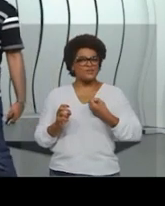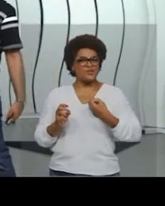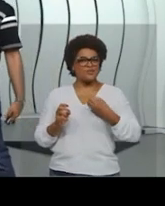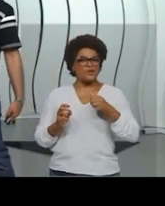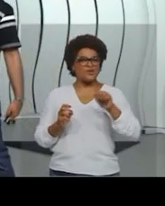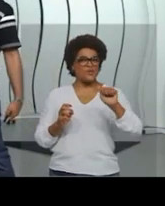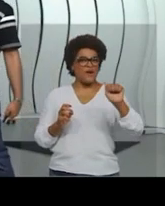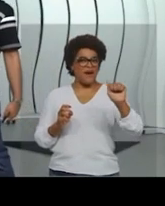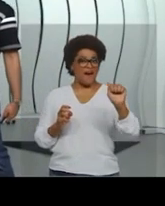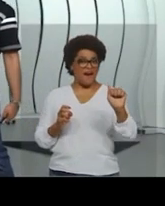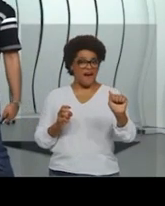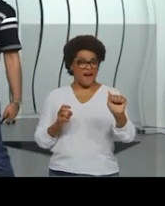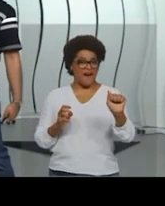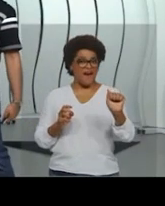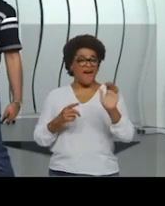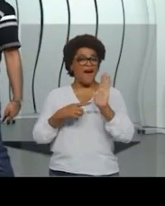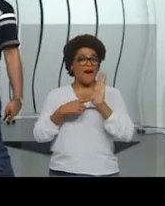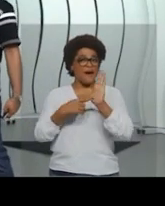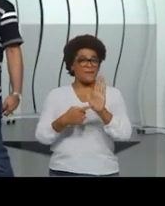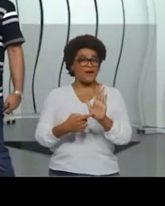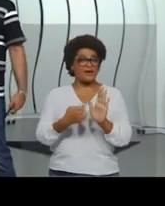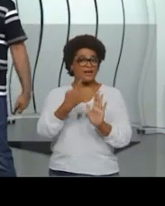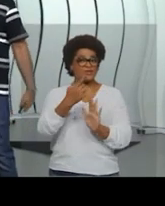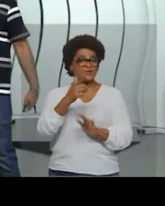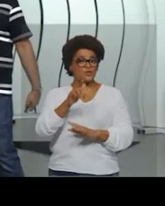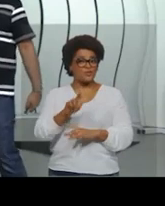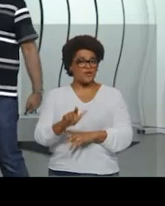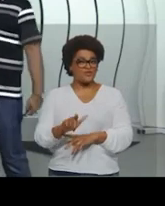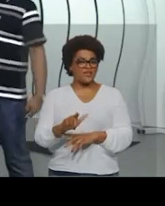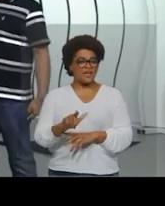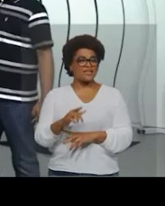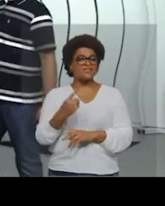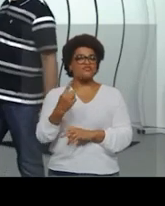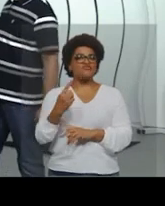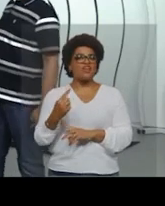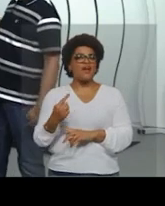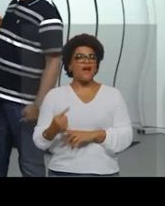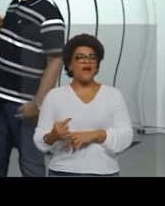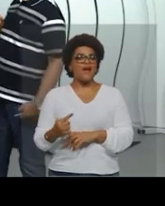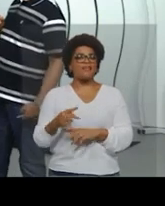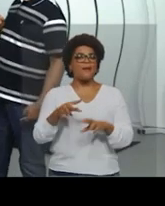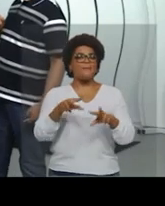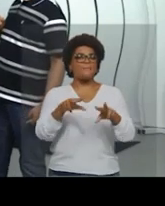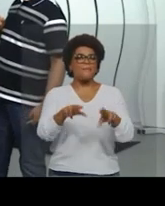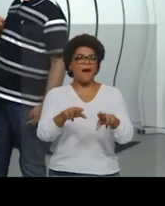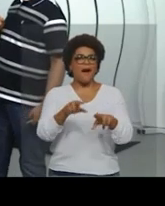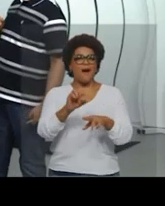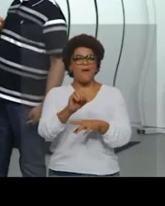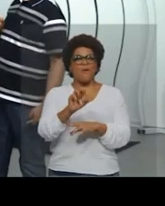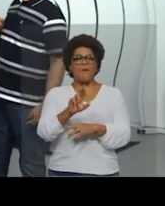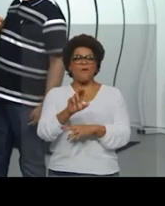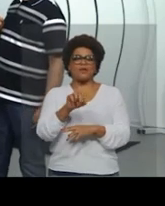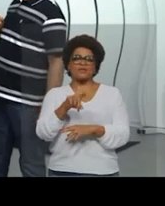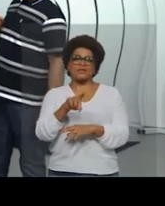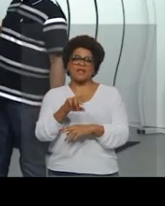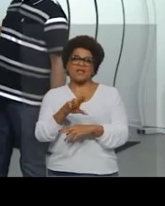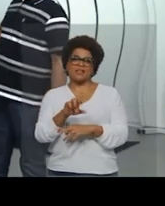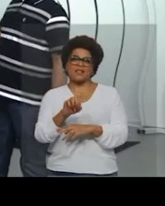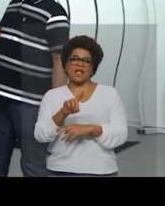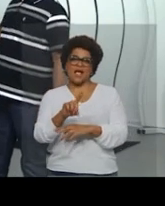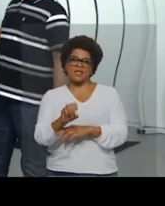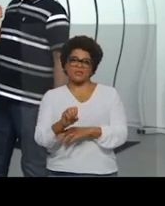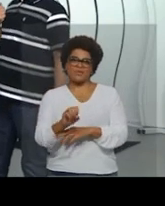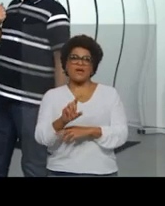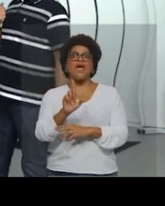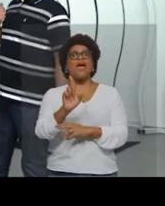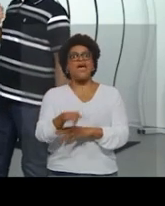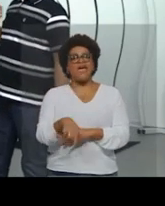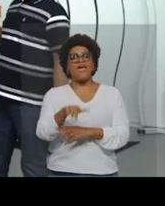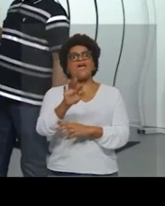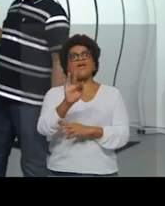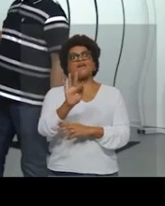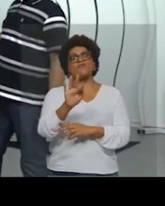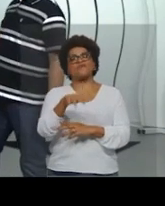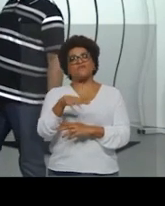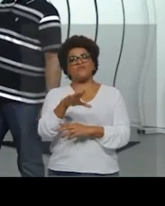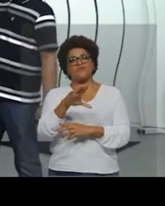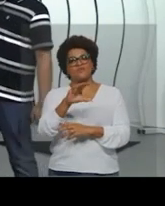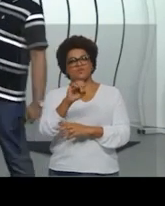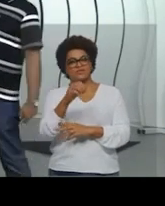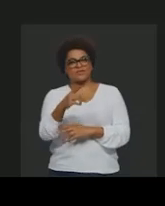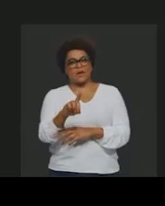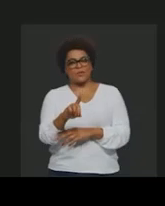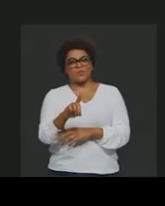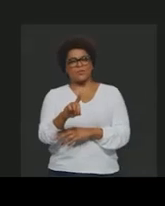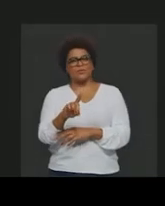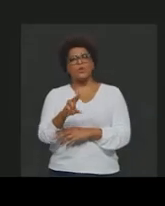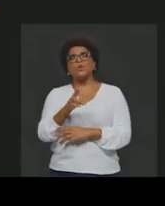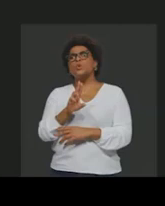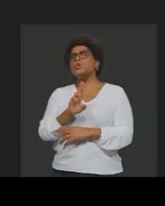lado esquerdo aí, de cada par ordenado. Então, é uma função. Bom, e como é que é a nomenclatura, né? O